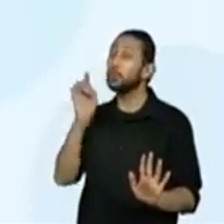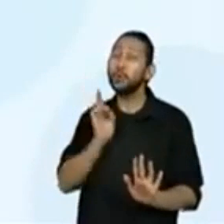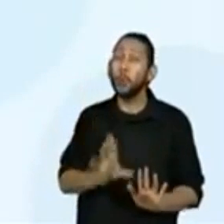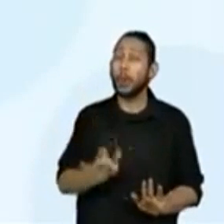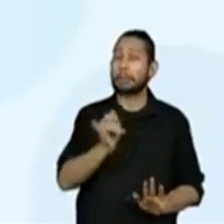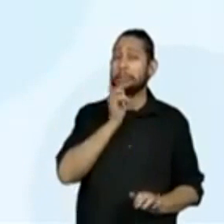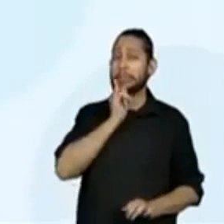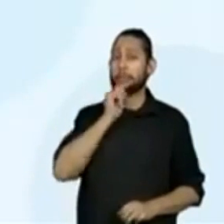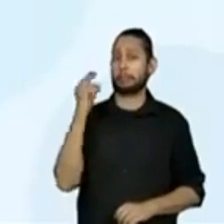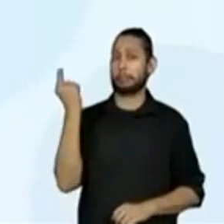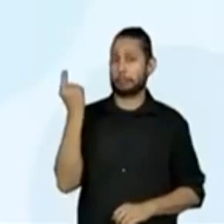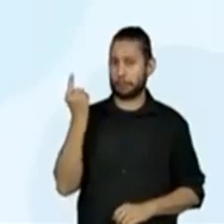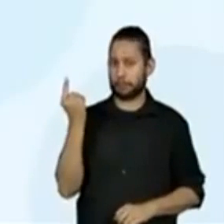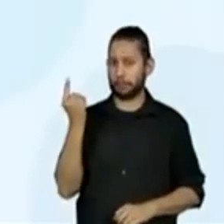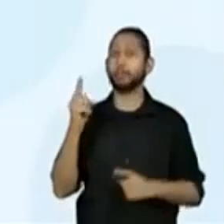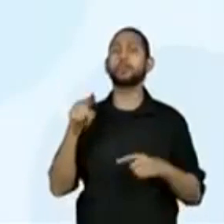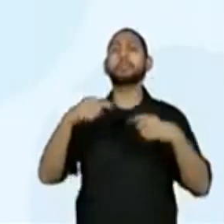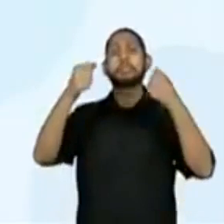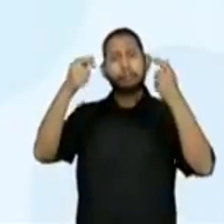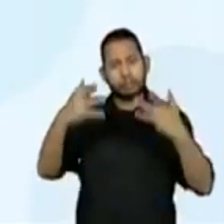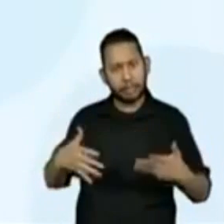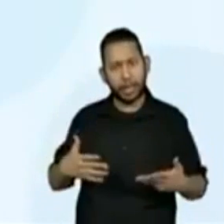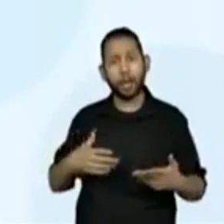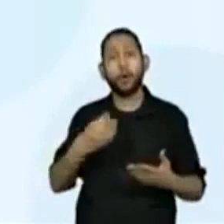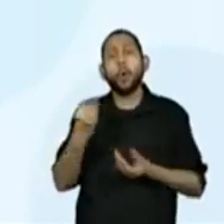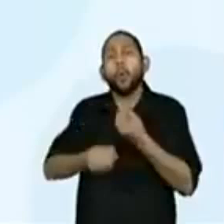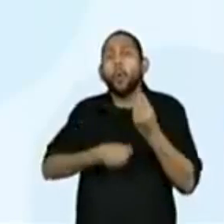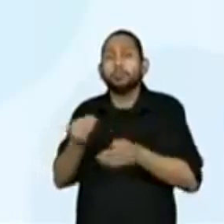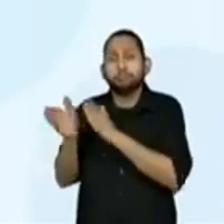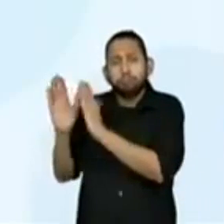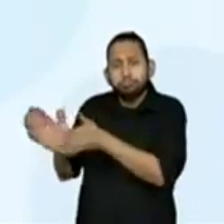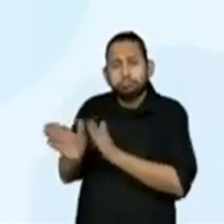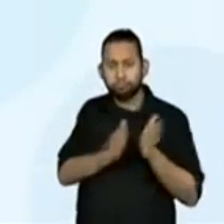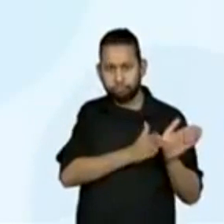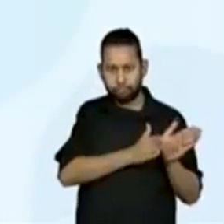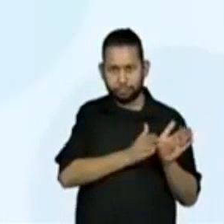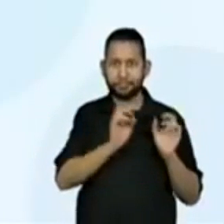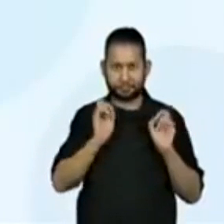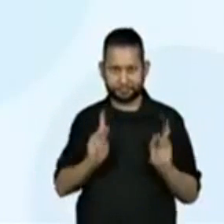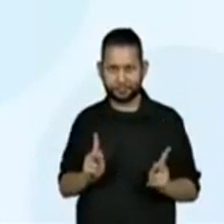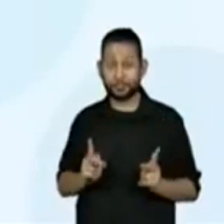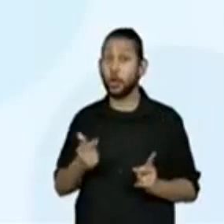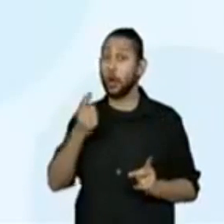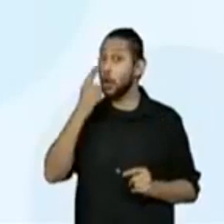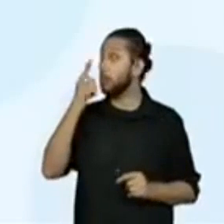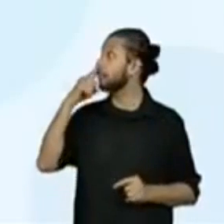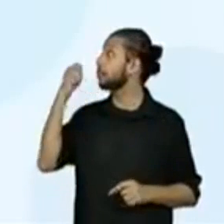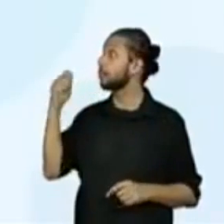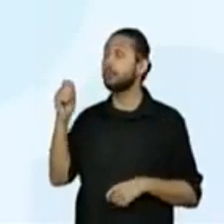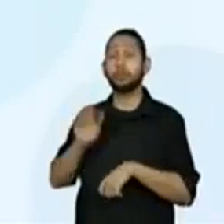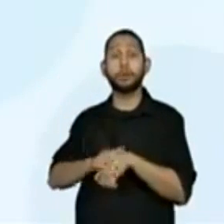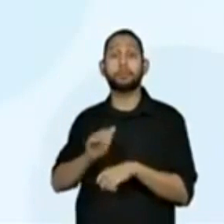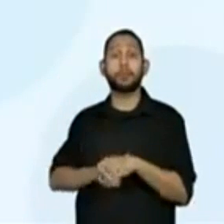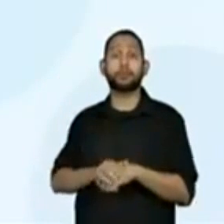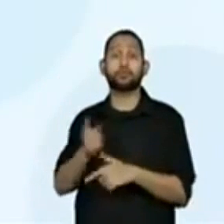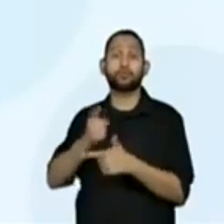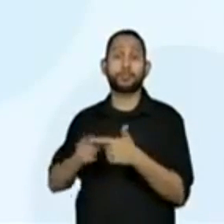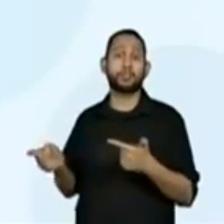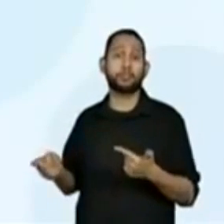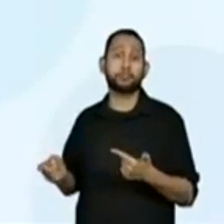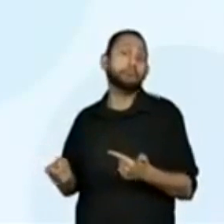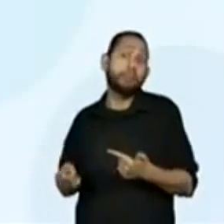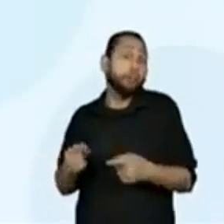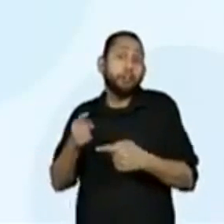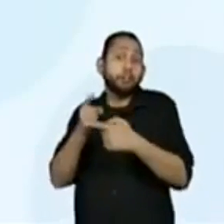exemplificar a primeira, mas eu vou ensinar qual é o processo, tá? Aqui eu tenho que fazer uma divisão, certo? A fração ela